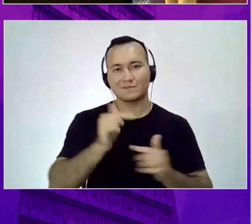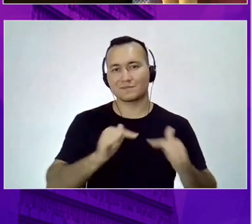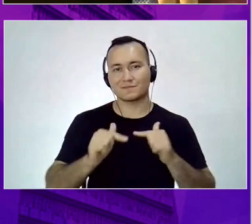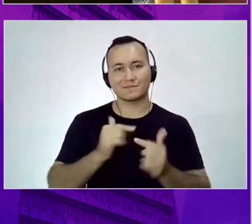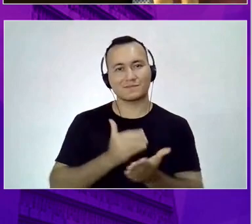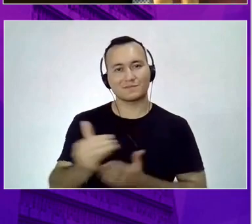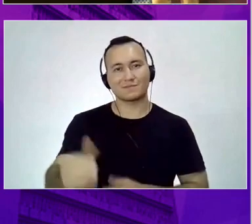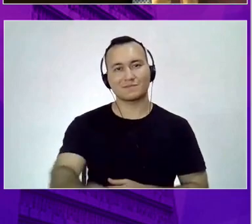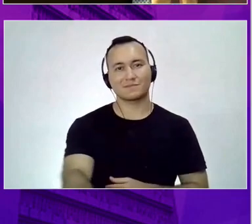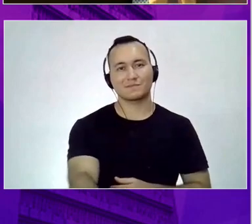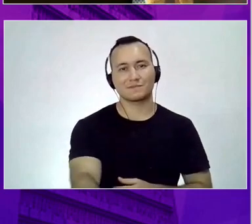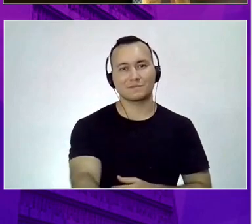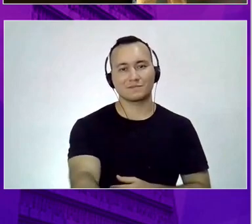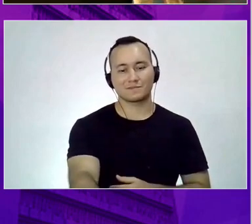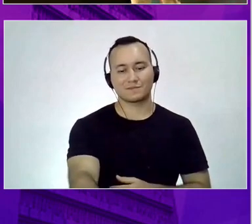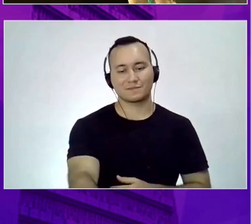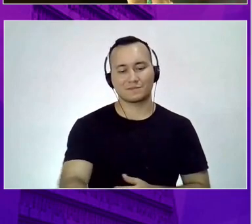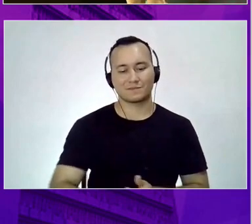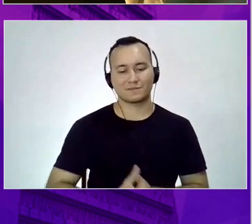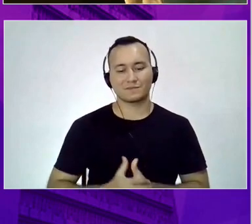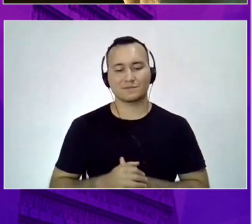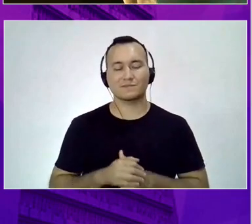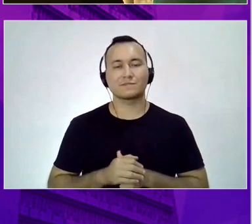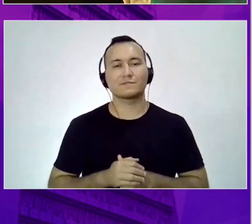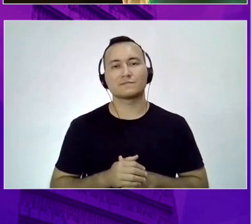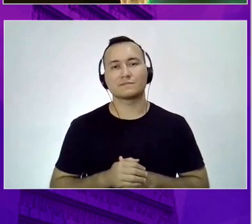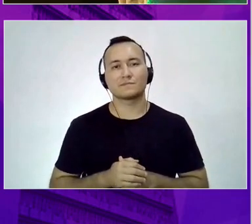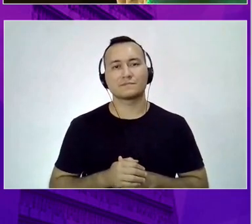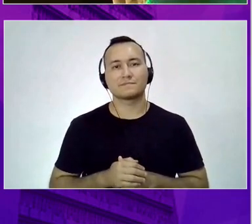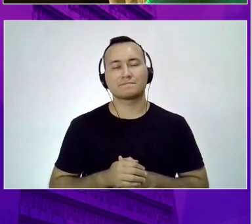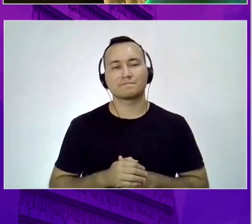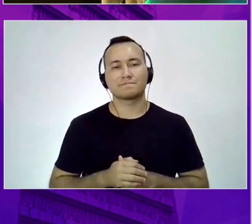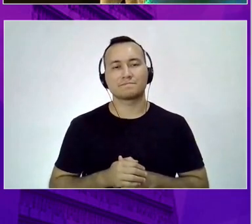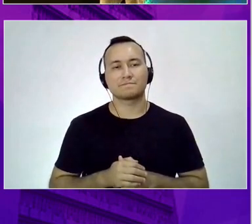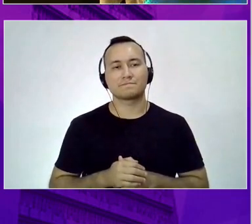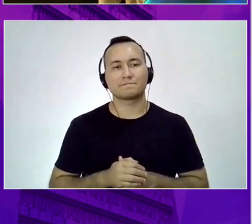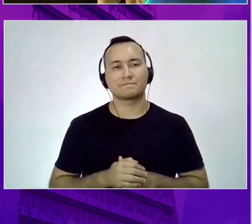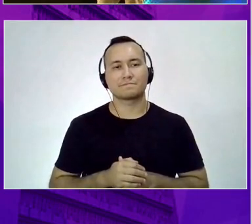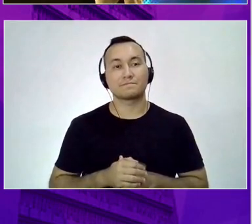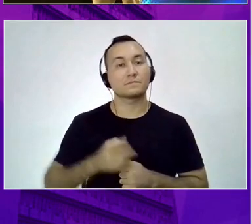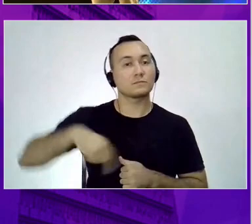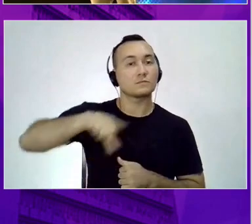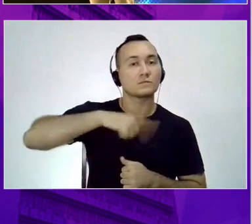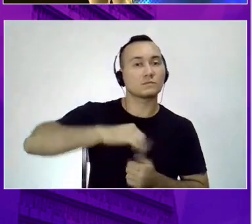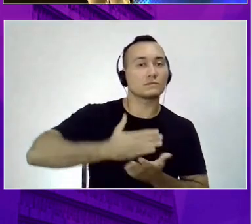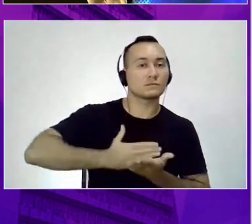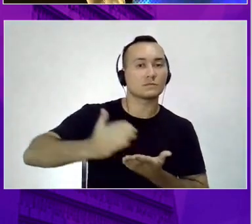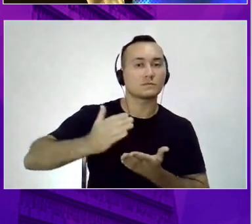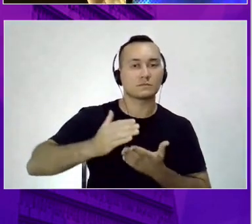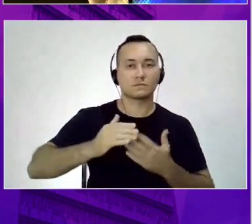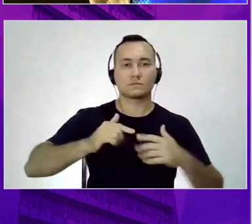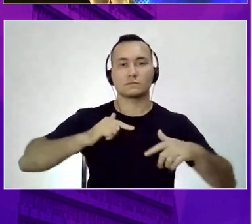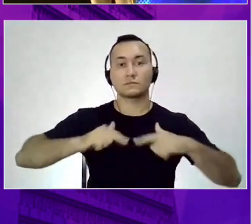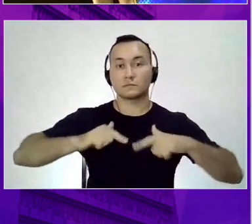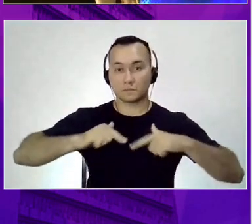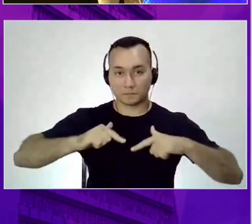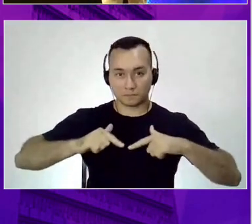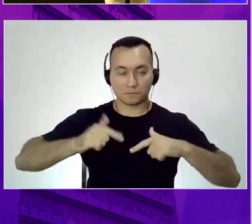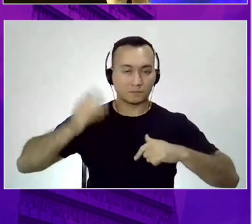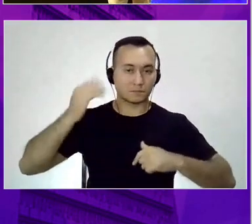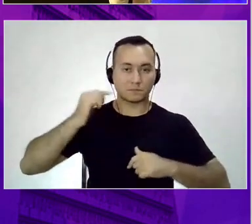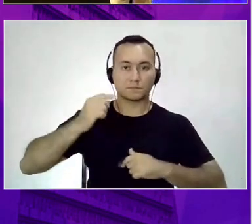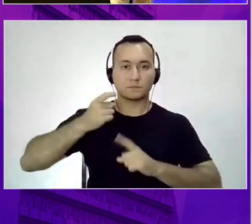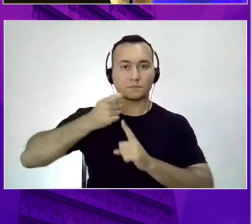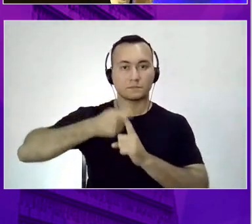E dentro disso, a gente conversou, desde então, faz aproximadamente 2 meses que a gente implementou esse processo de discovery